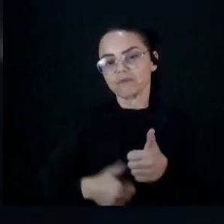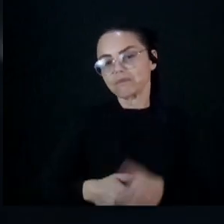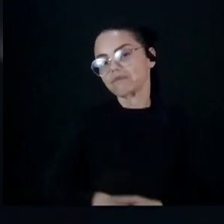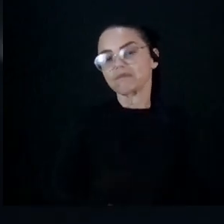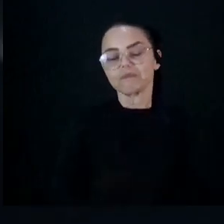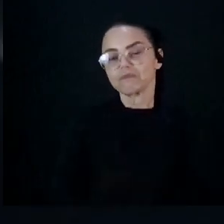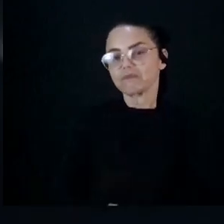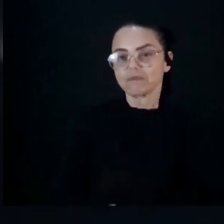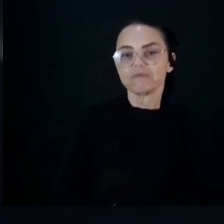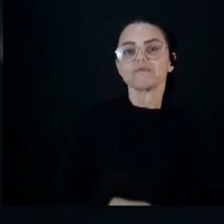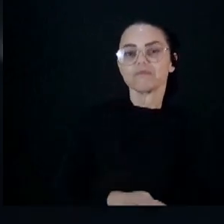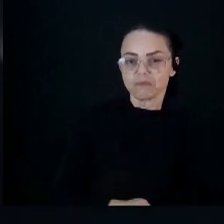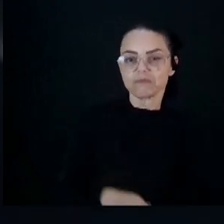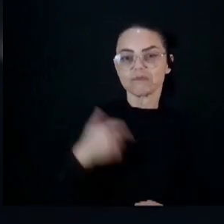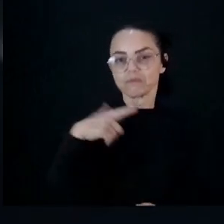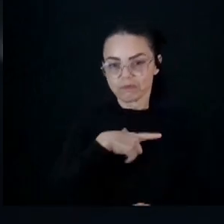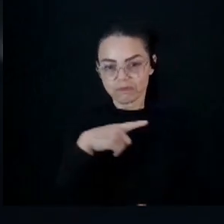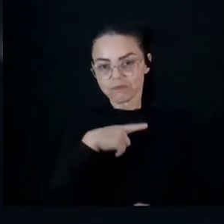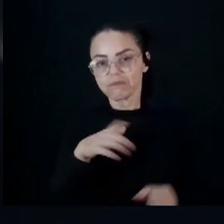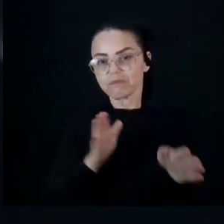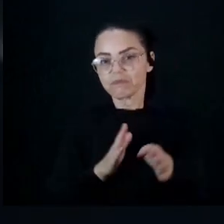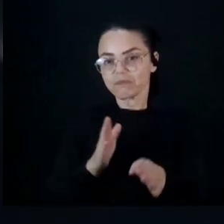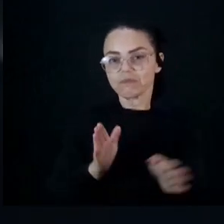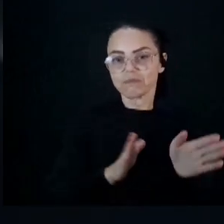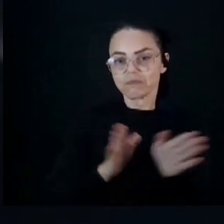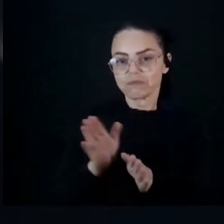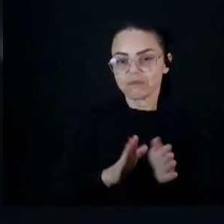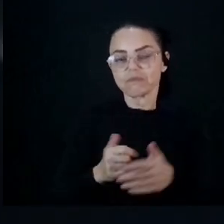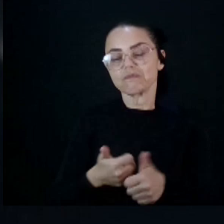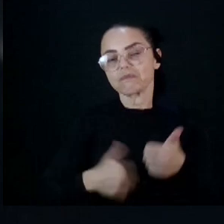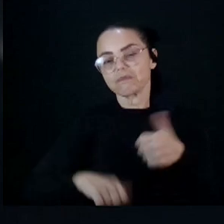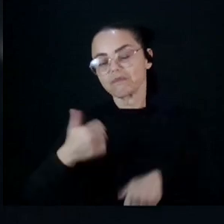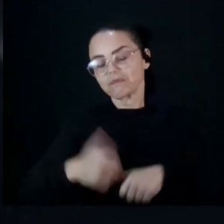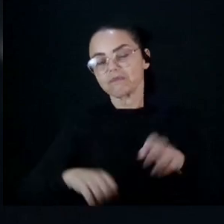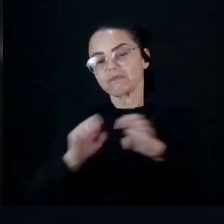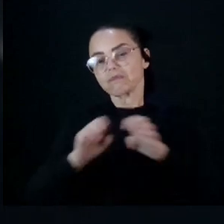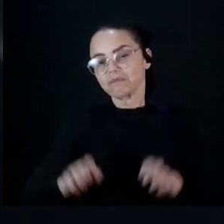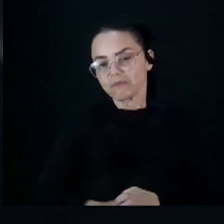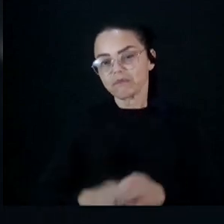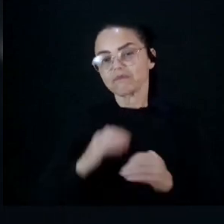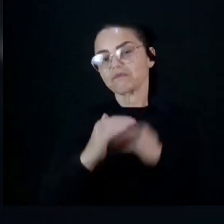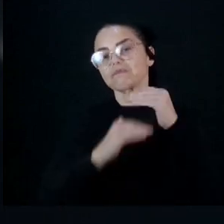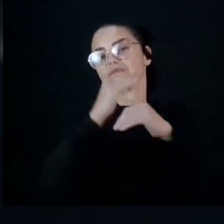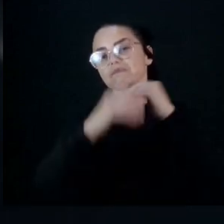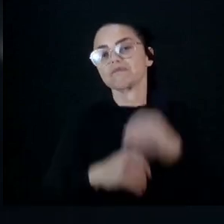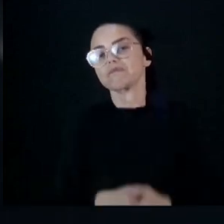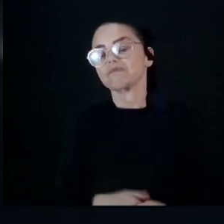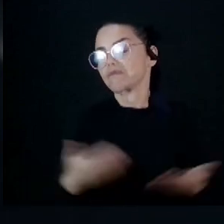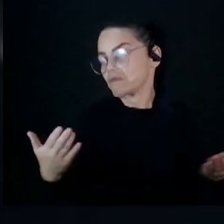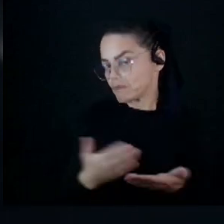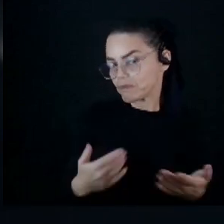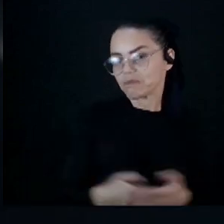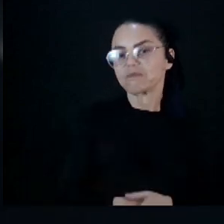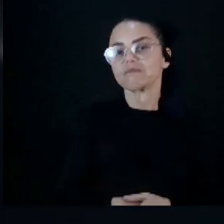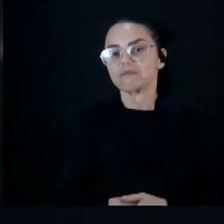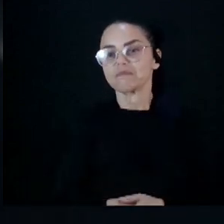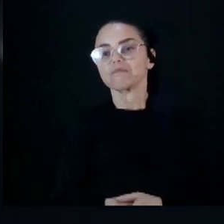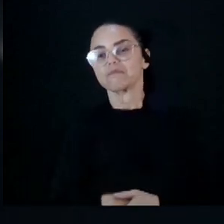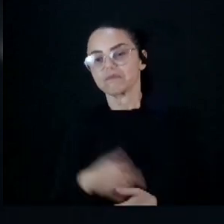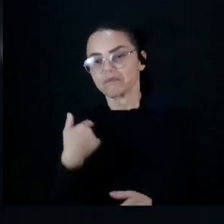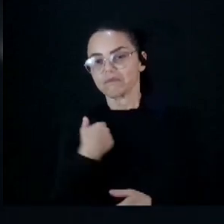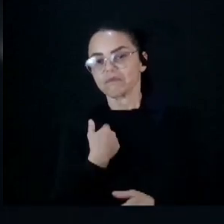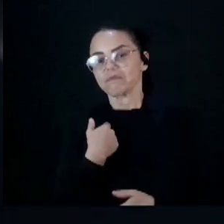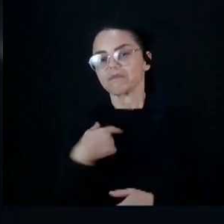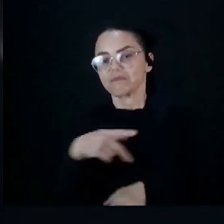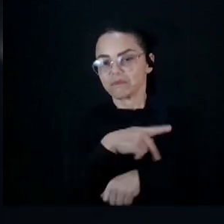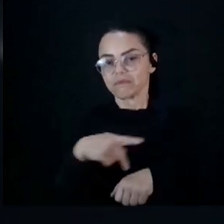grandes potências tinham acesso a estruturas de análise muito mais avançadas. Agora, pelo menos na teoria, países com